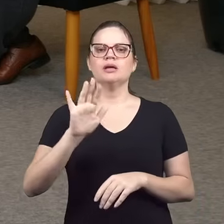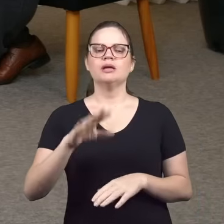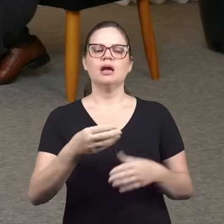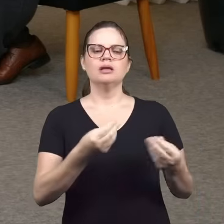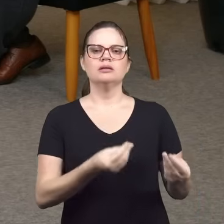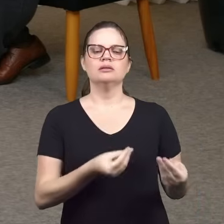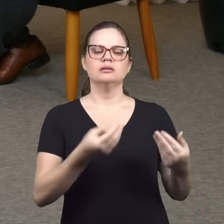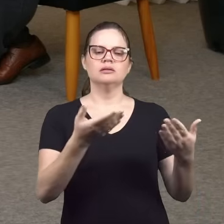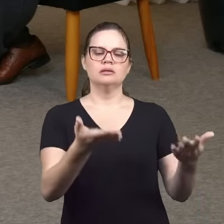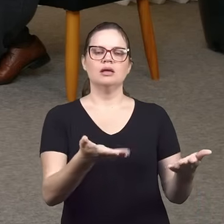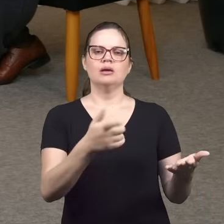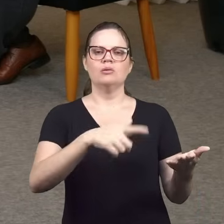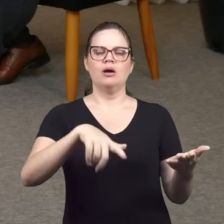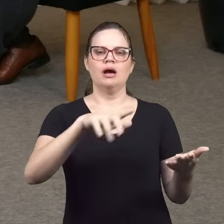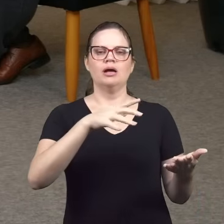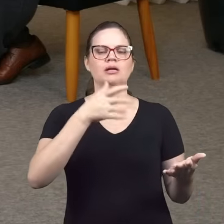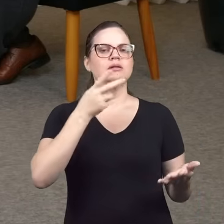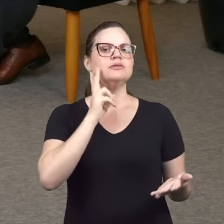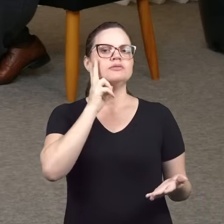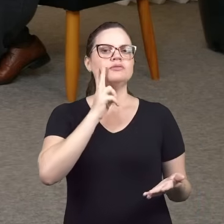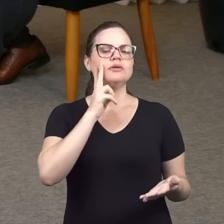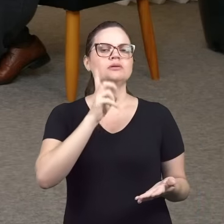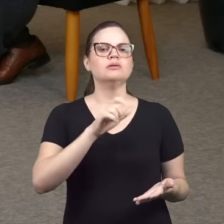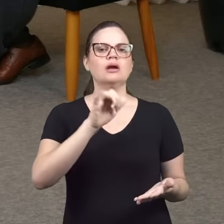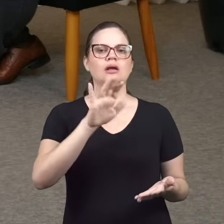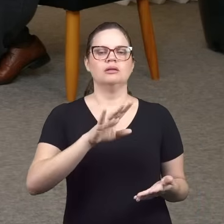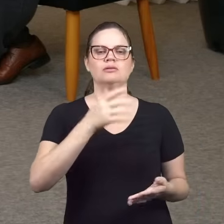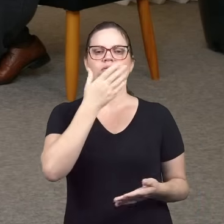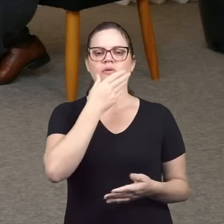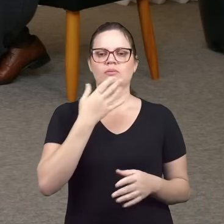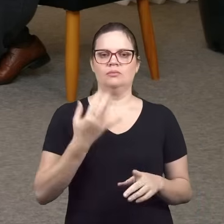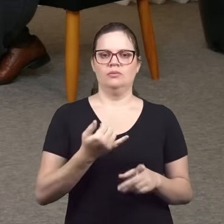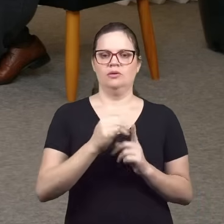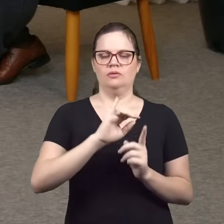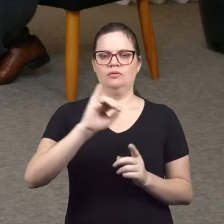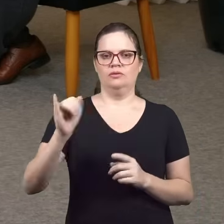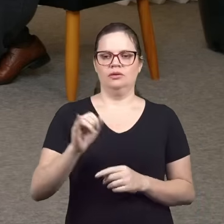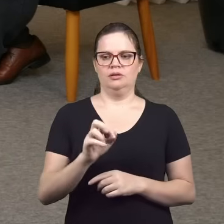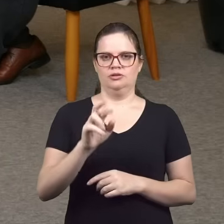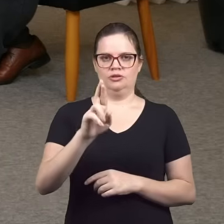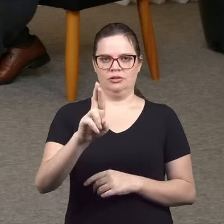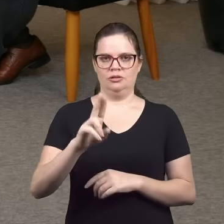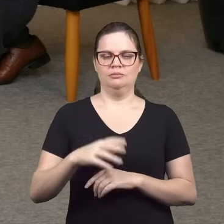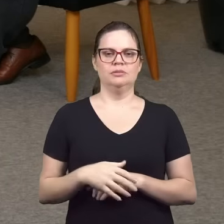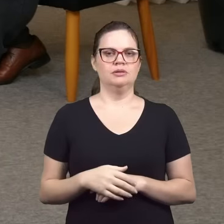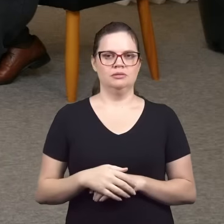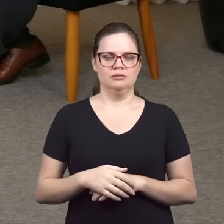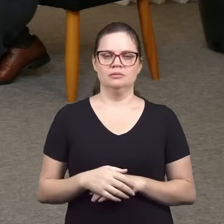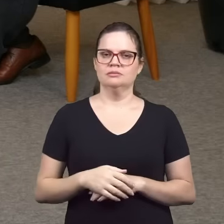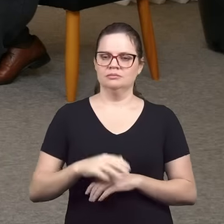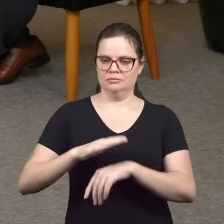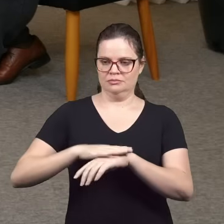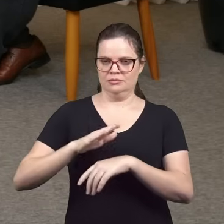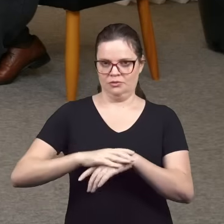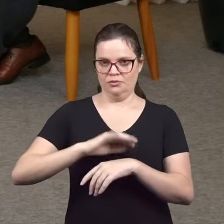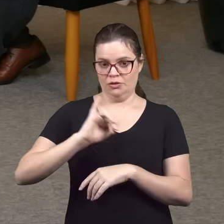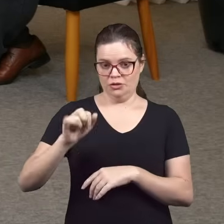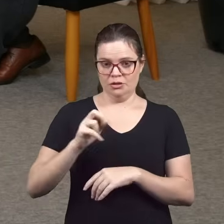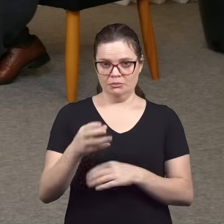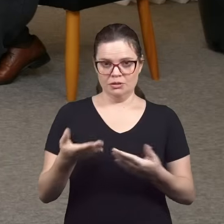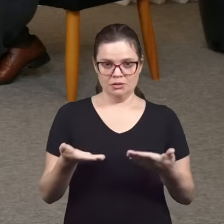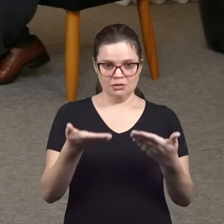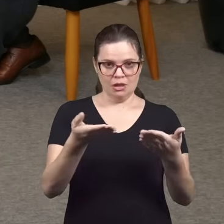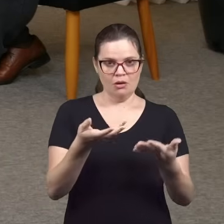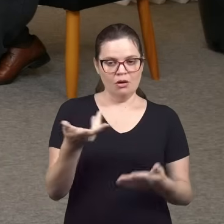os recabitas? O próprio Jeremias. Profeta, ninguém mais nem menos que o próprio profeta